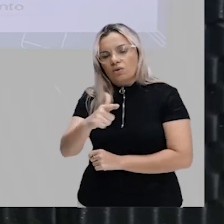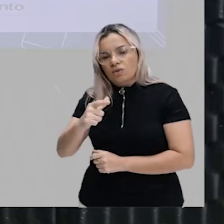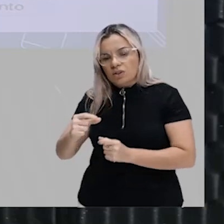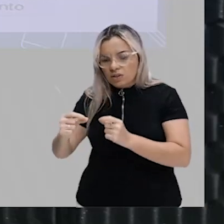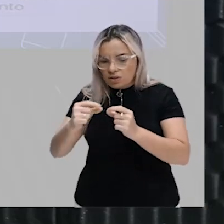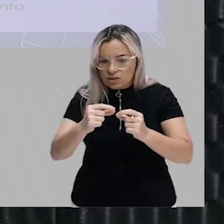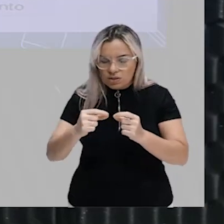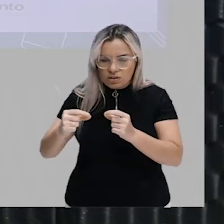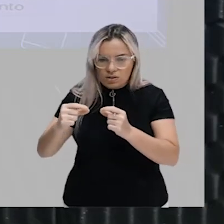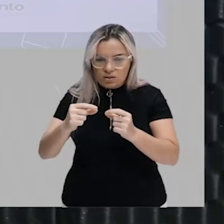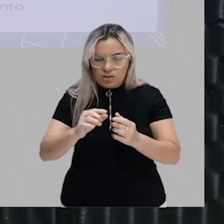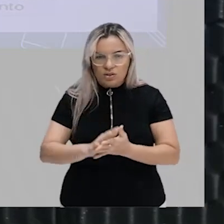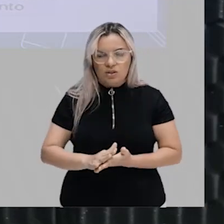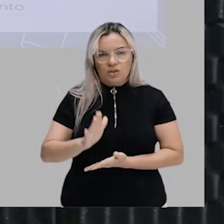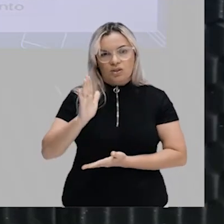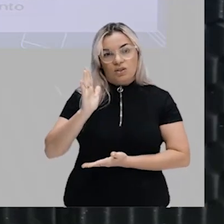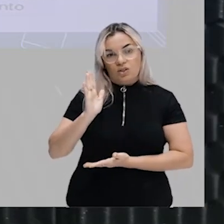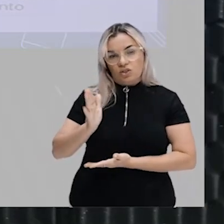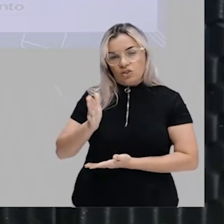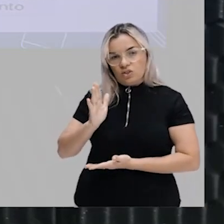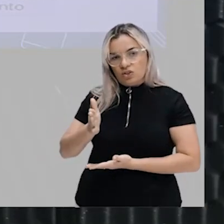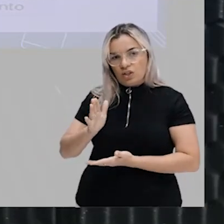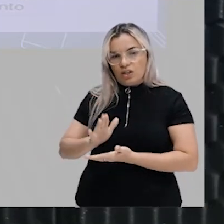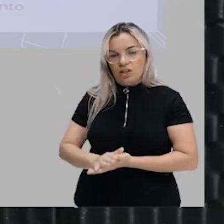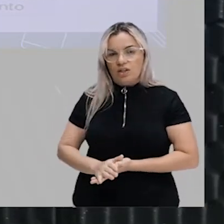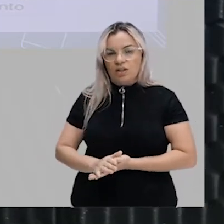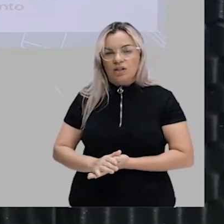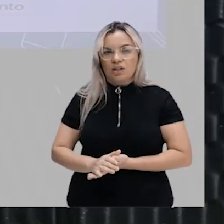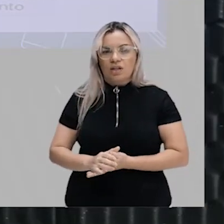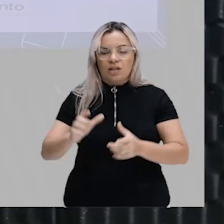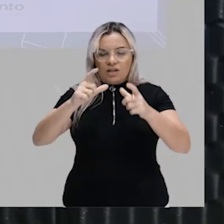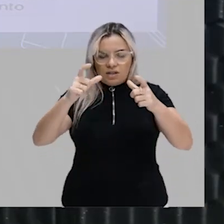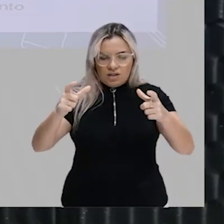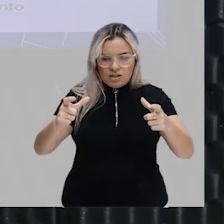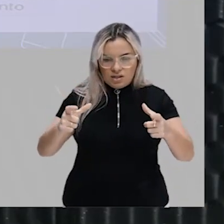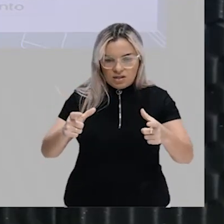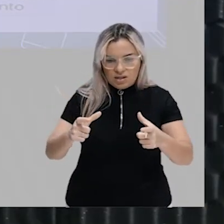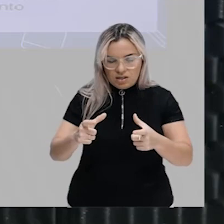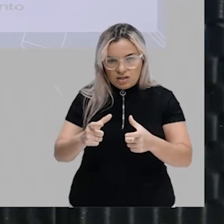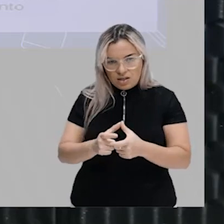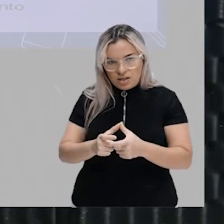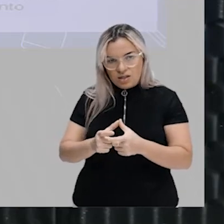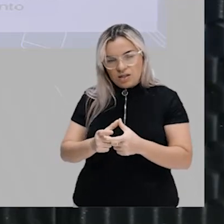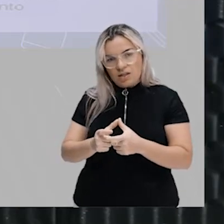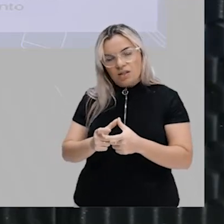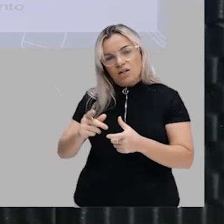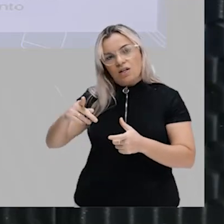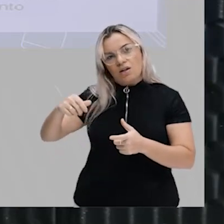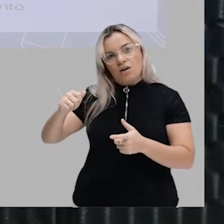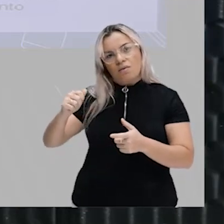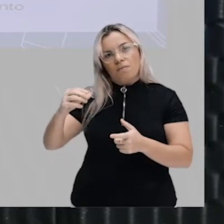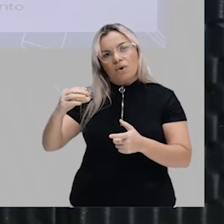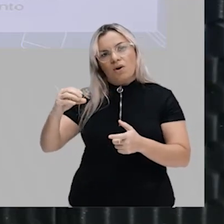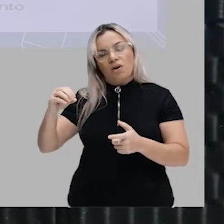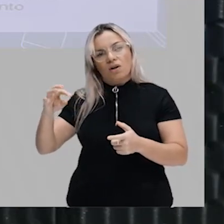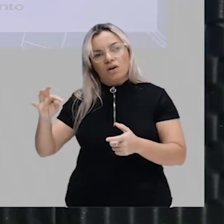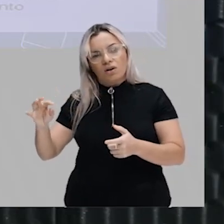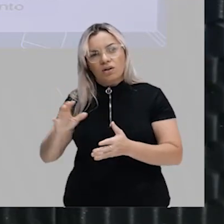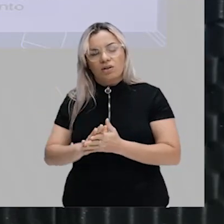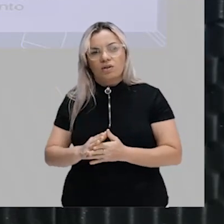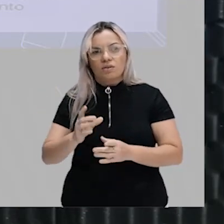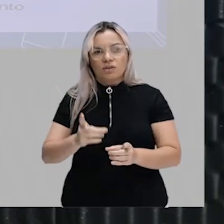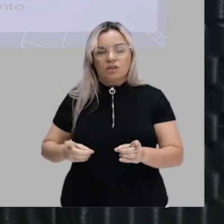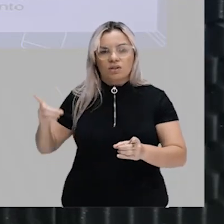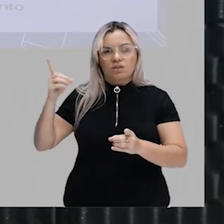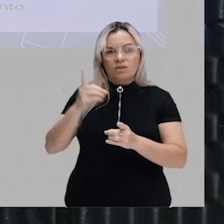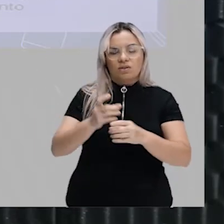pasteurizado. Já aqueles leites de pacote que você encontra no supermercado na geladeira, aquele ali ainda tem um pouco de micro-organismos,